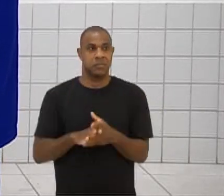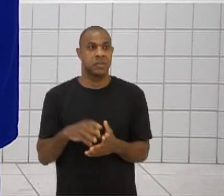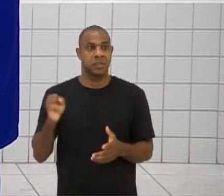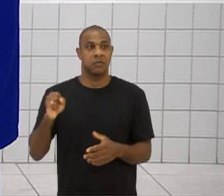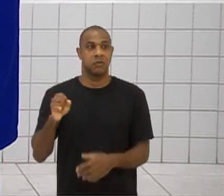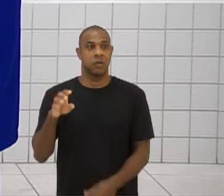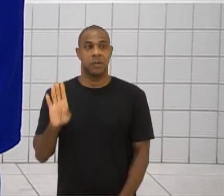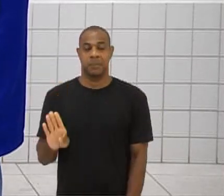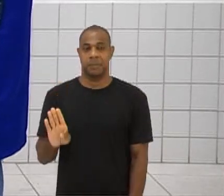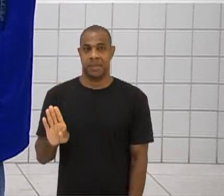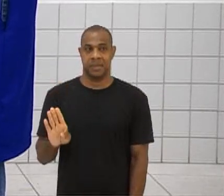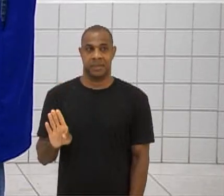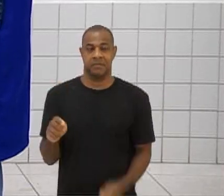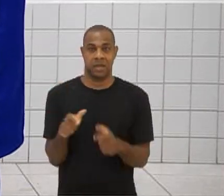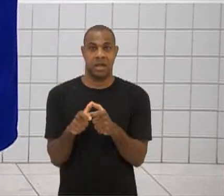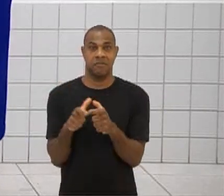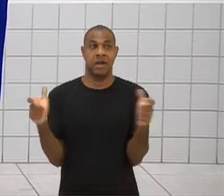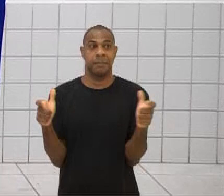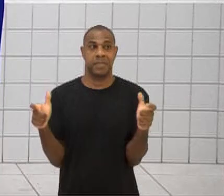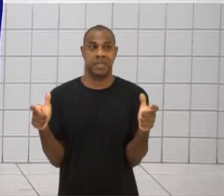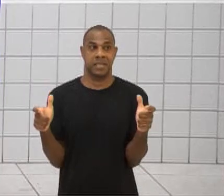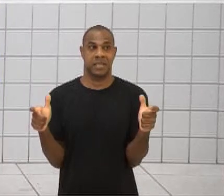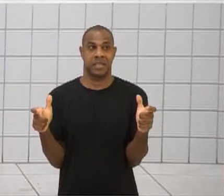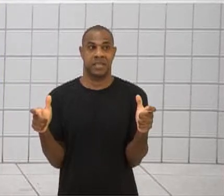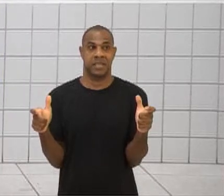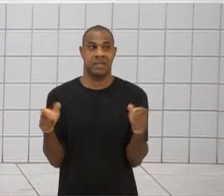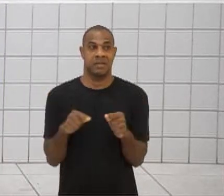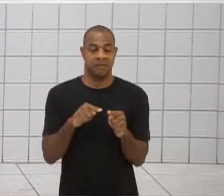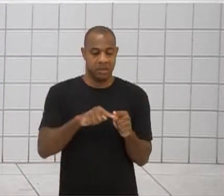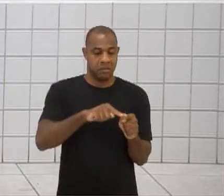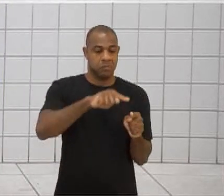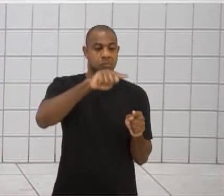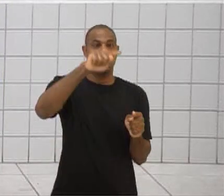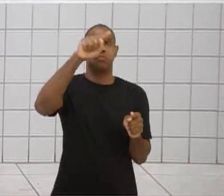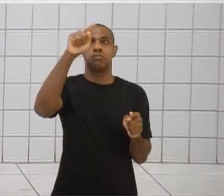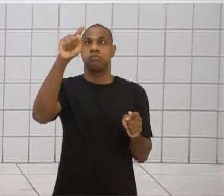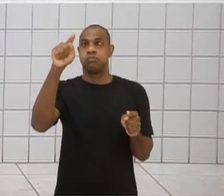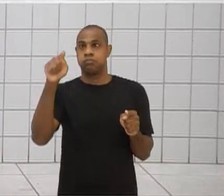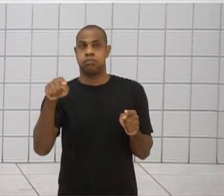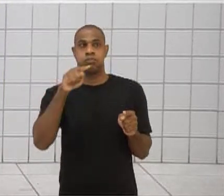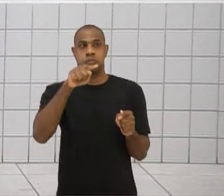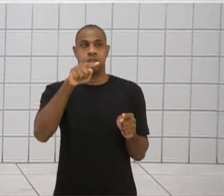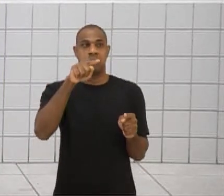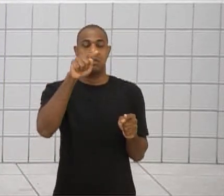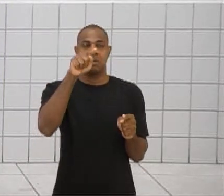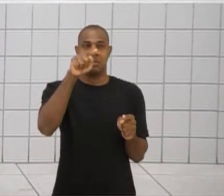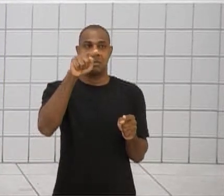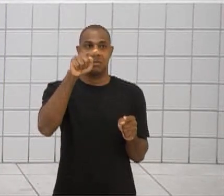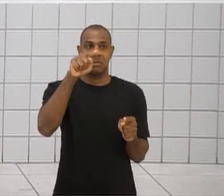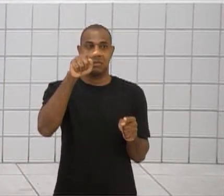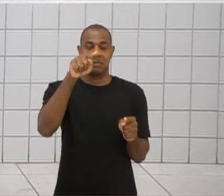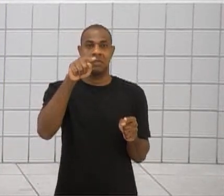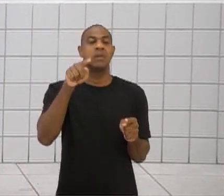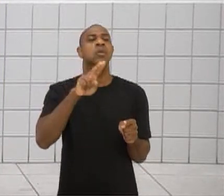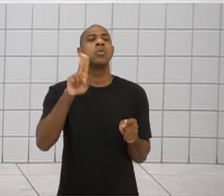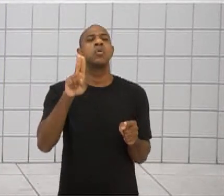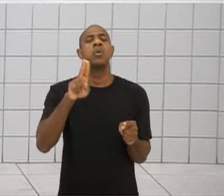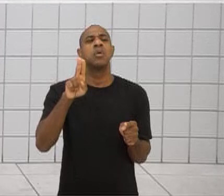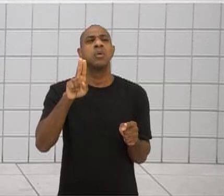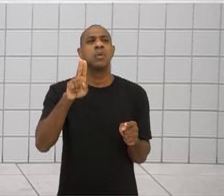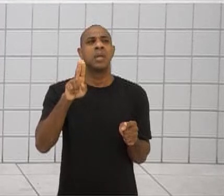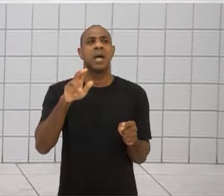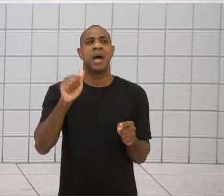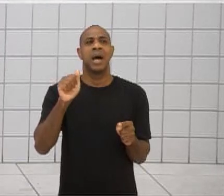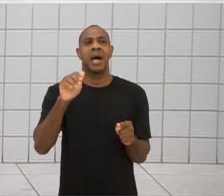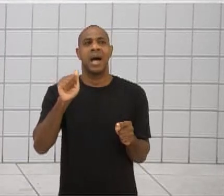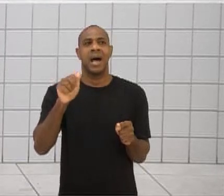o B, ela vai ampliar, ela vai aumentar esse pico aqui, ó, essa altura, esse cume. A gente chama isso lá em física de